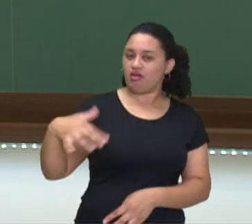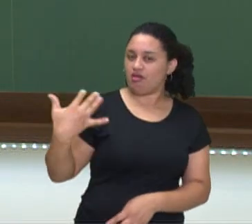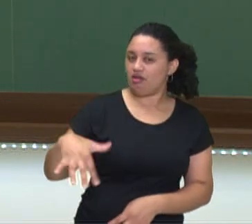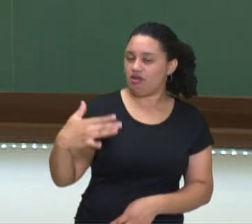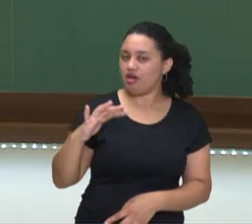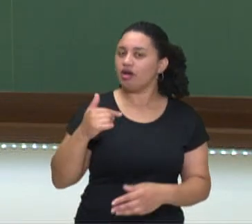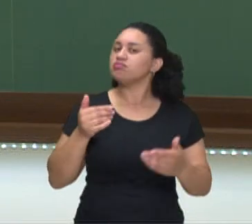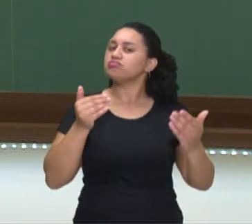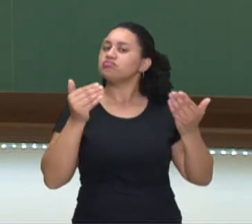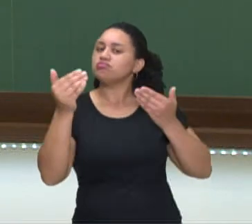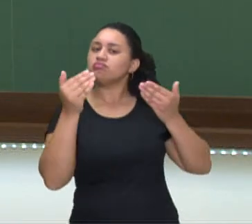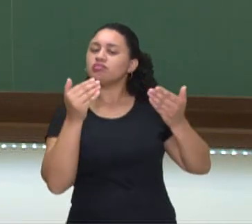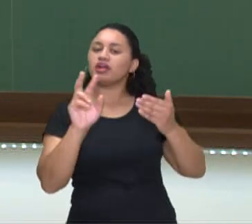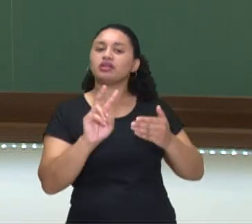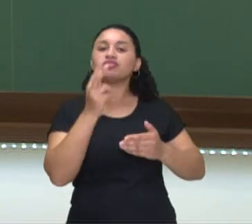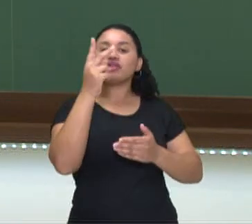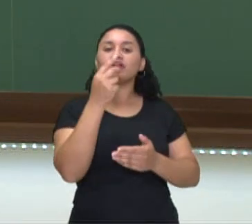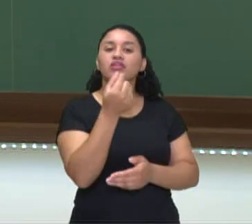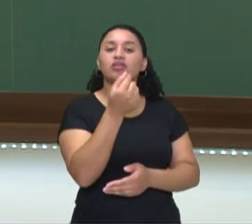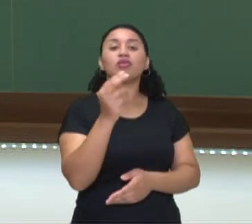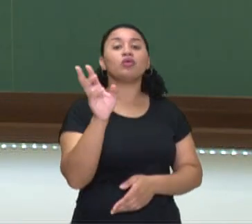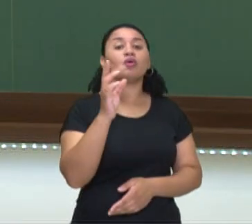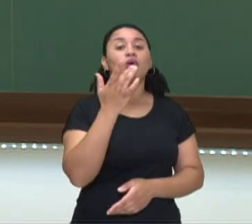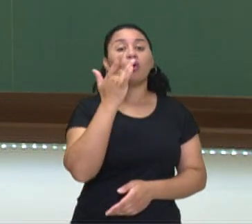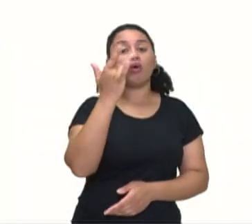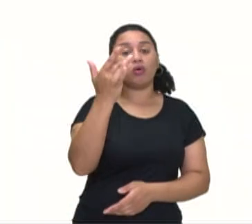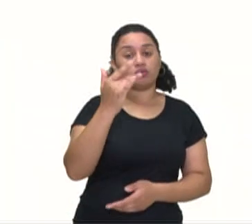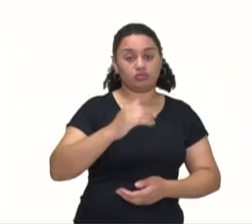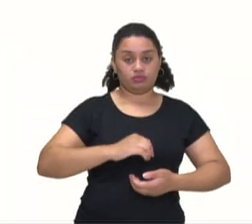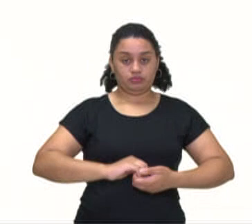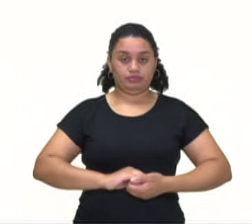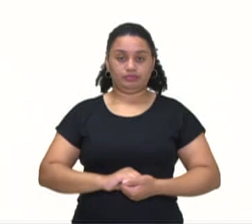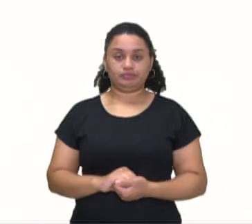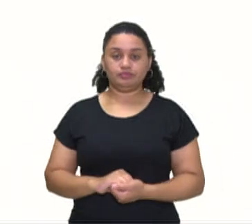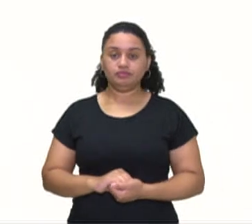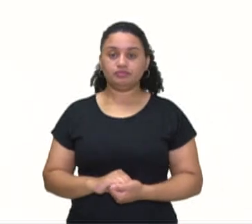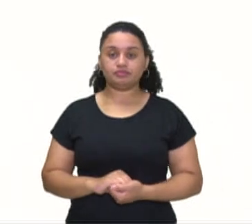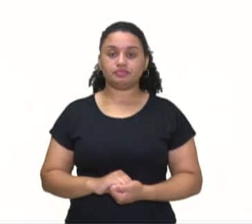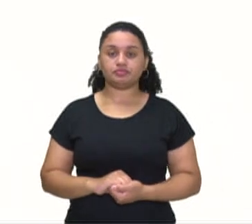sendo comparado ao preço do ouro, né?